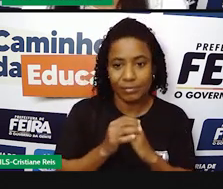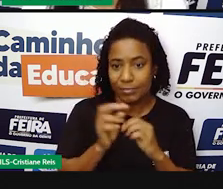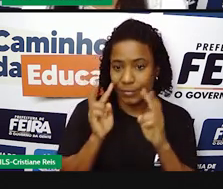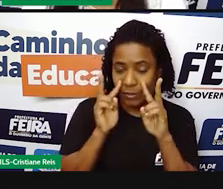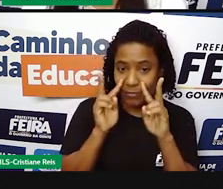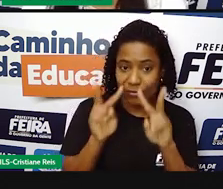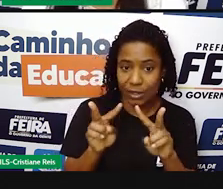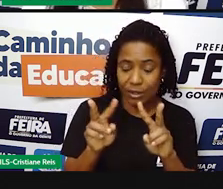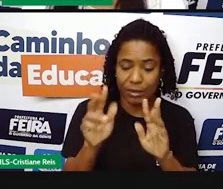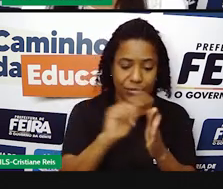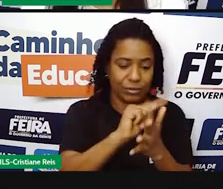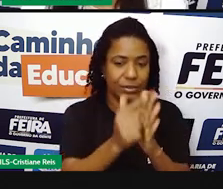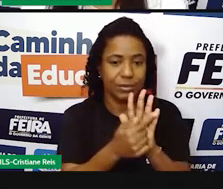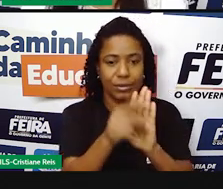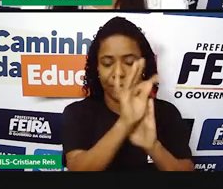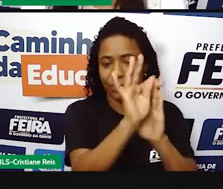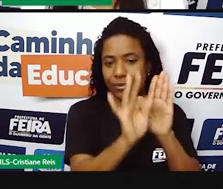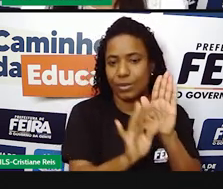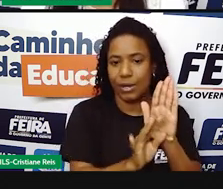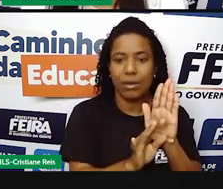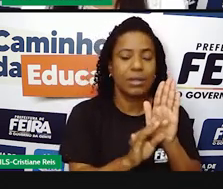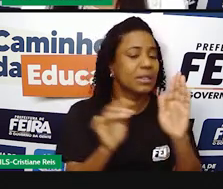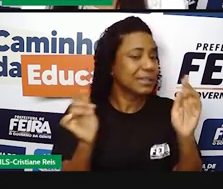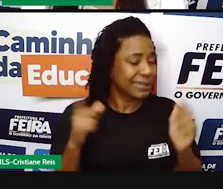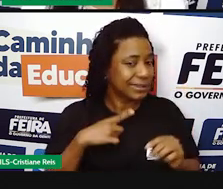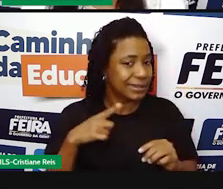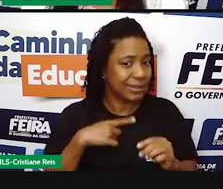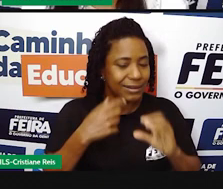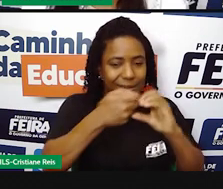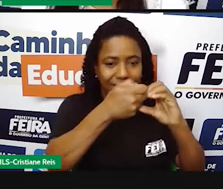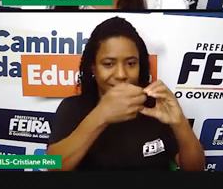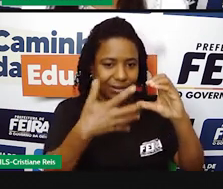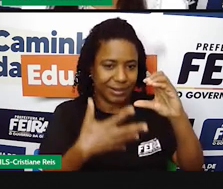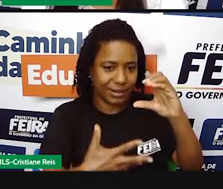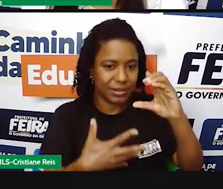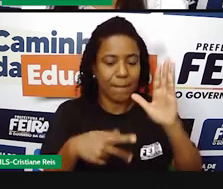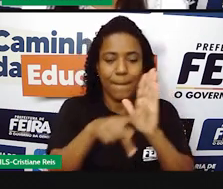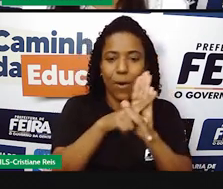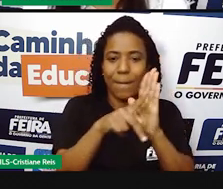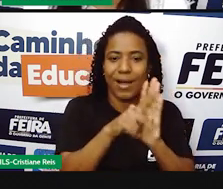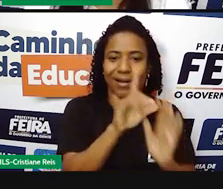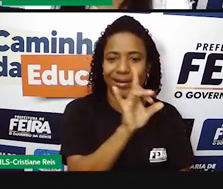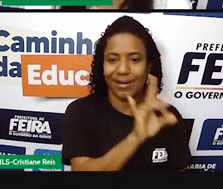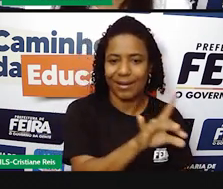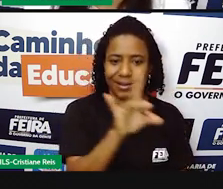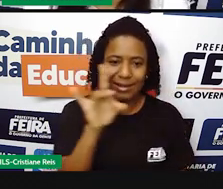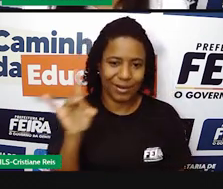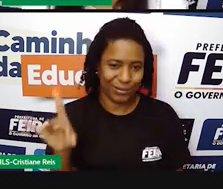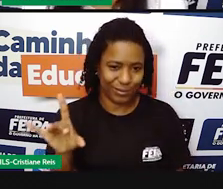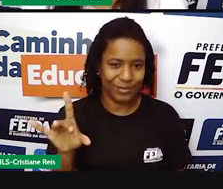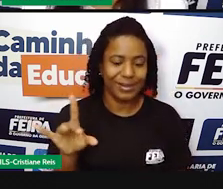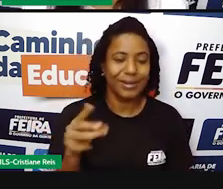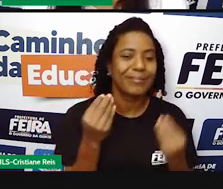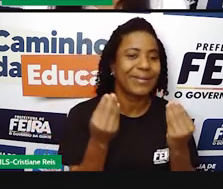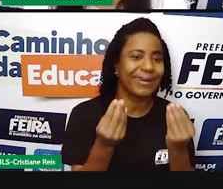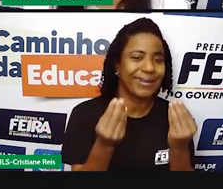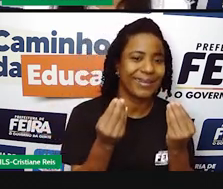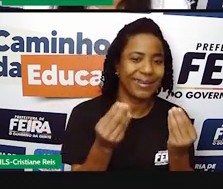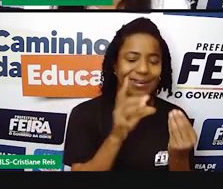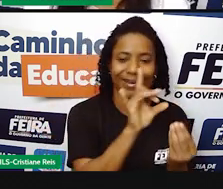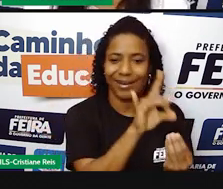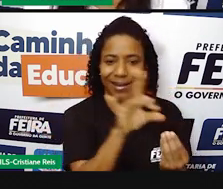os gêneros textuais, eles possuem características próprias, né? Funções próprias, formas